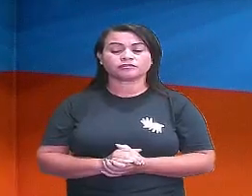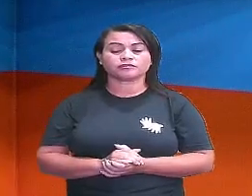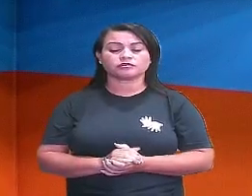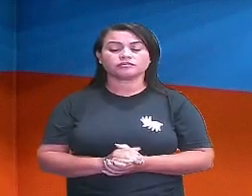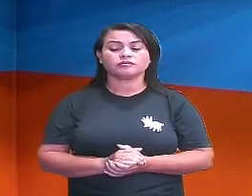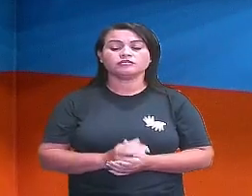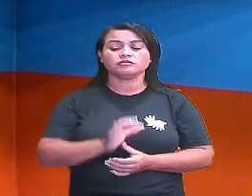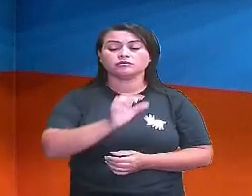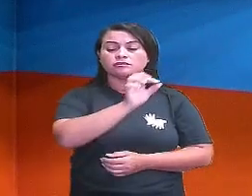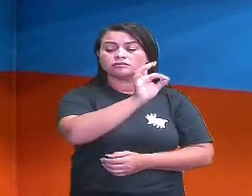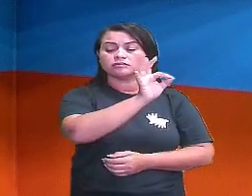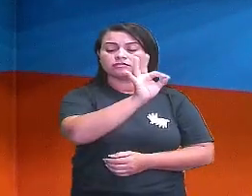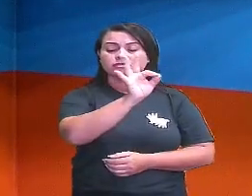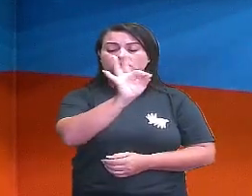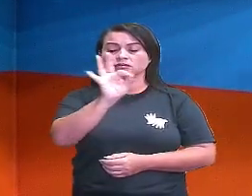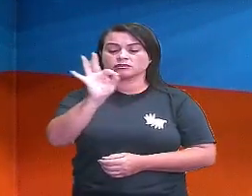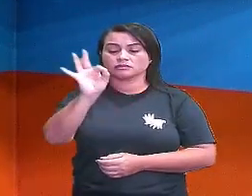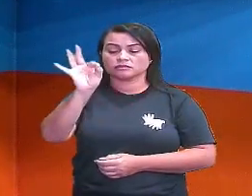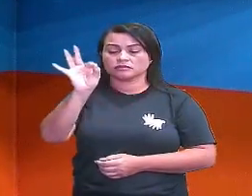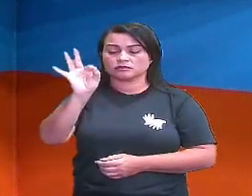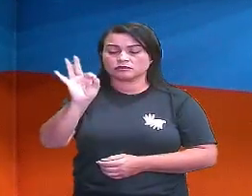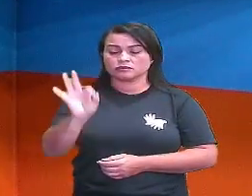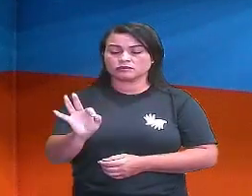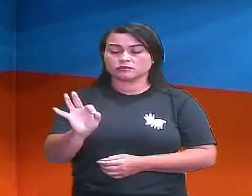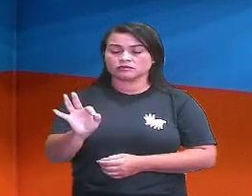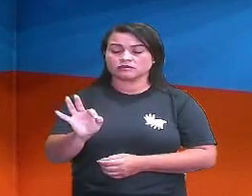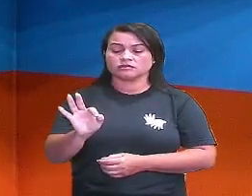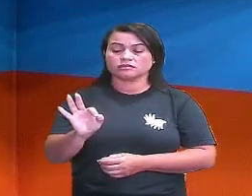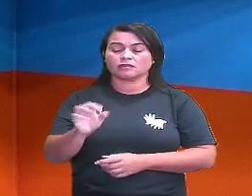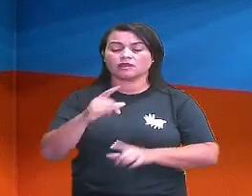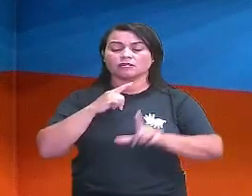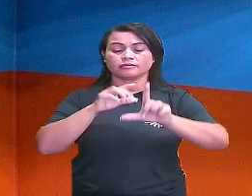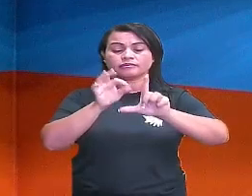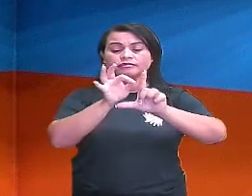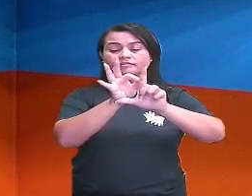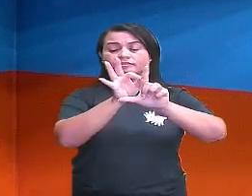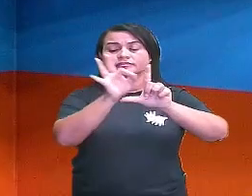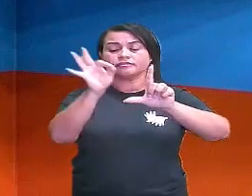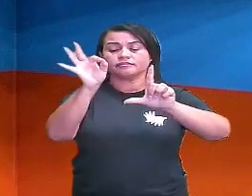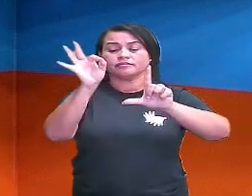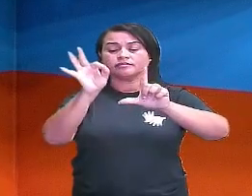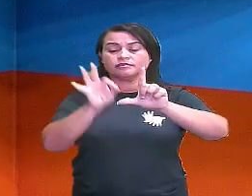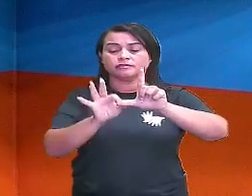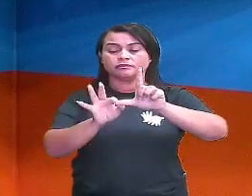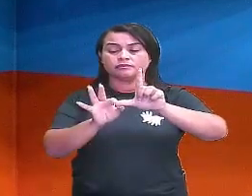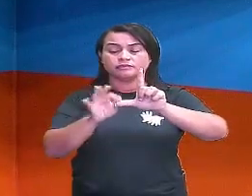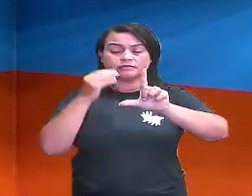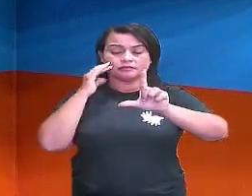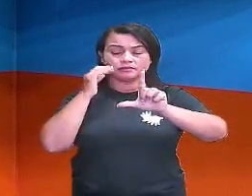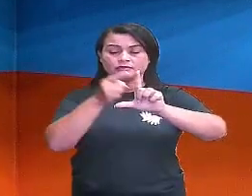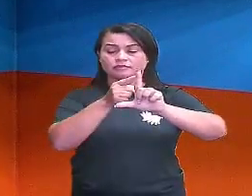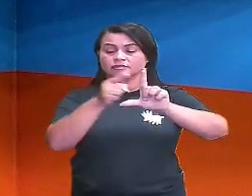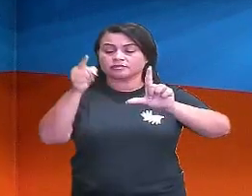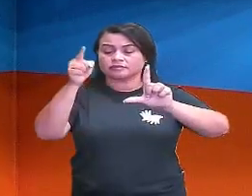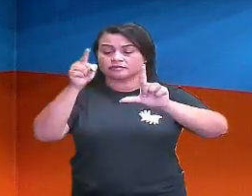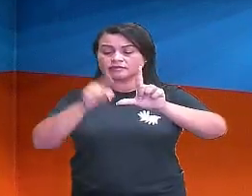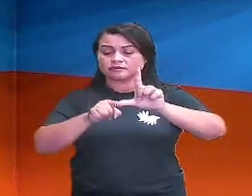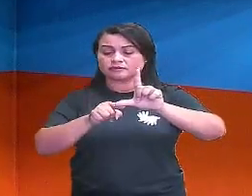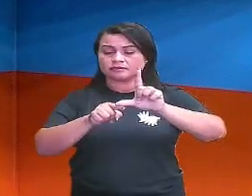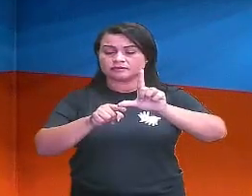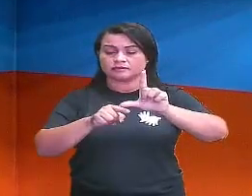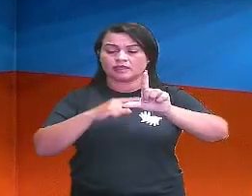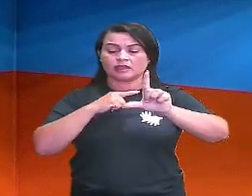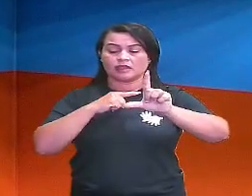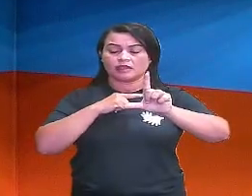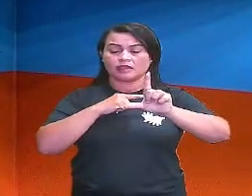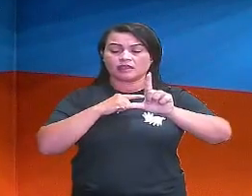preciso traçar uma reta perpendicular aqui e outra aqui em relação ao X.